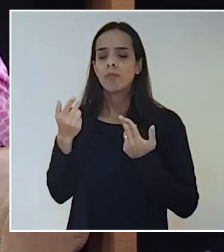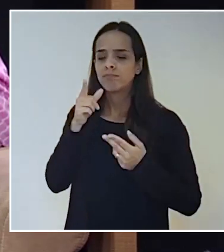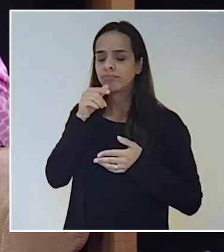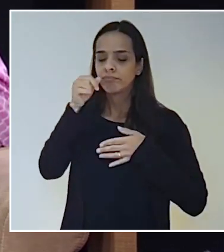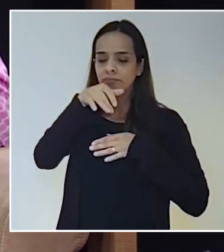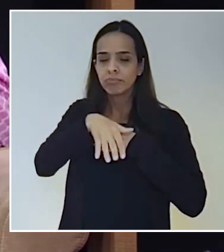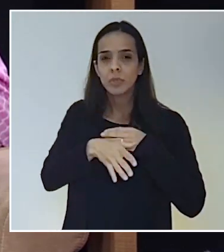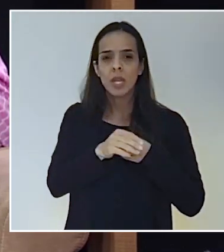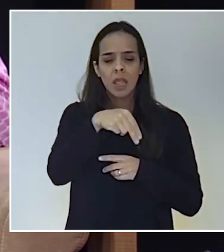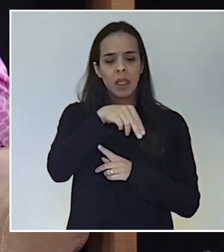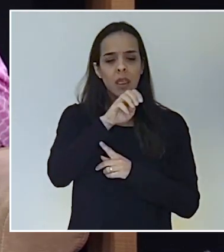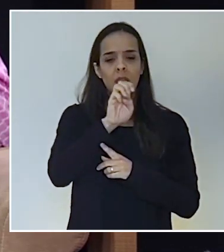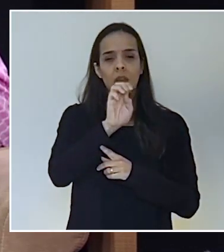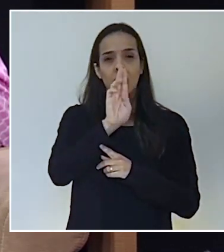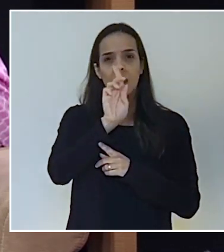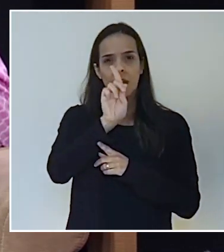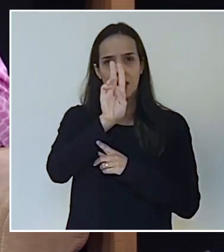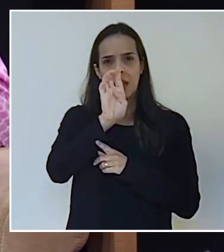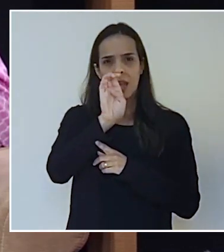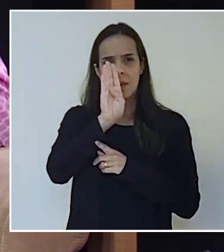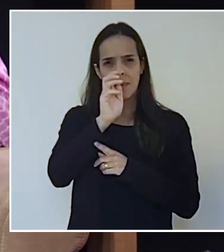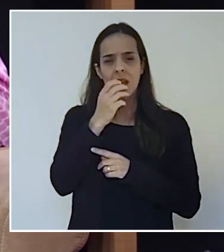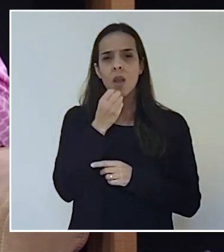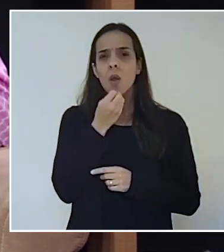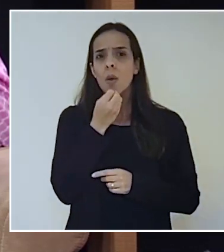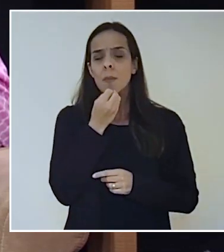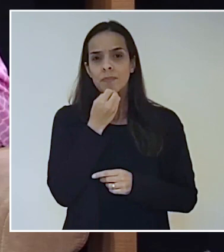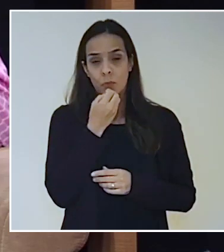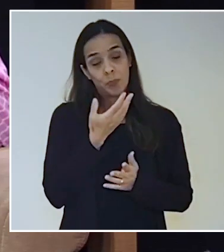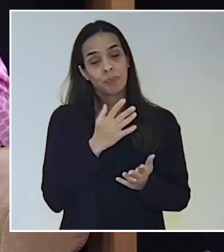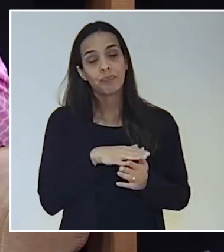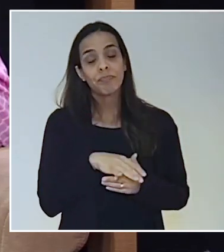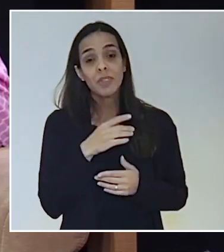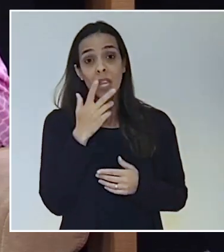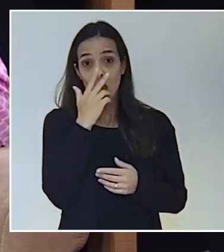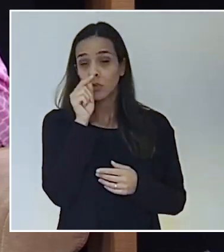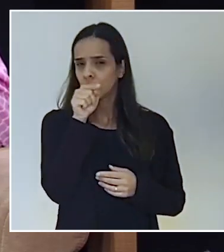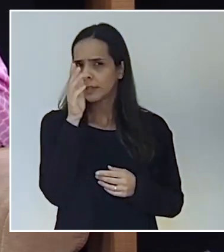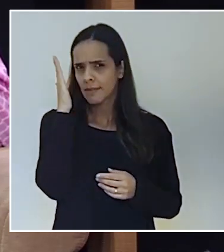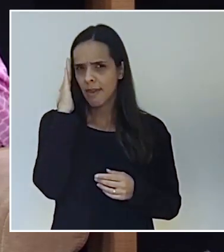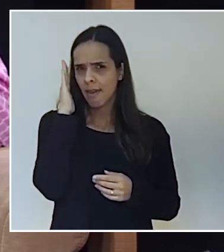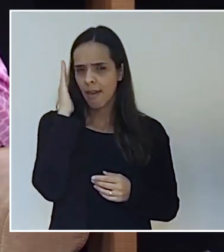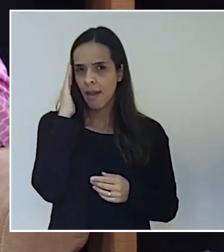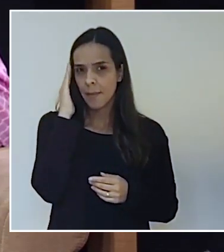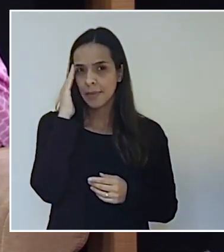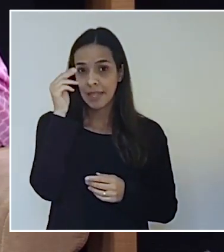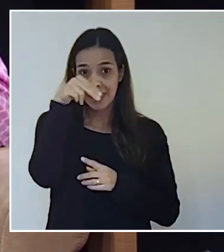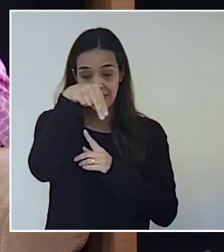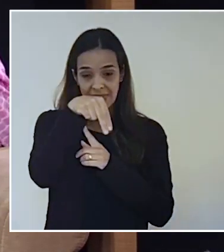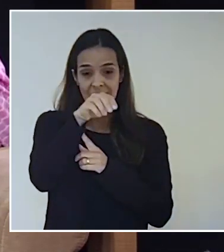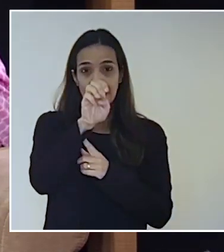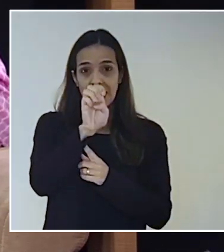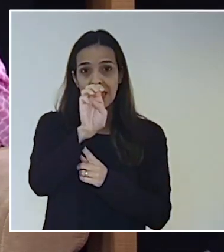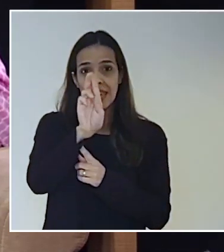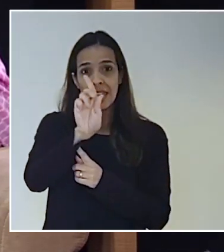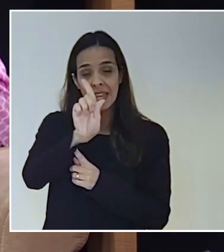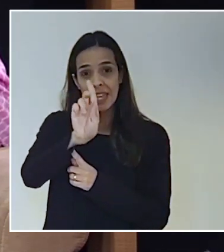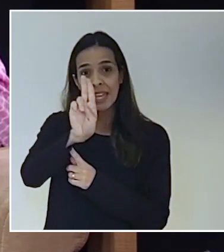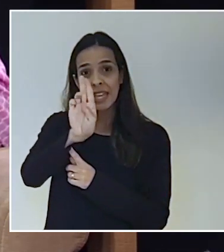ciência disso, que o Neguebe é o maior deserto da Judéia. A